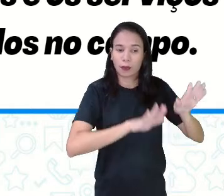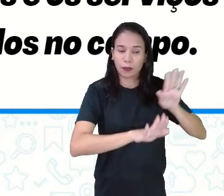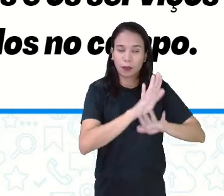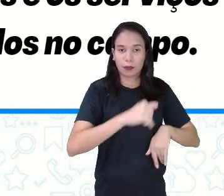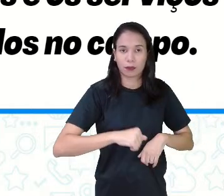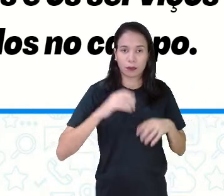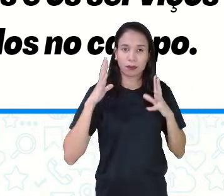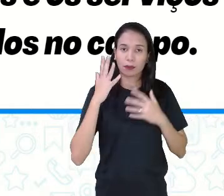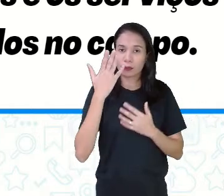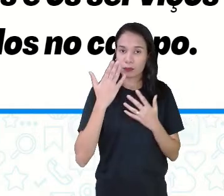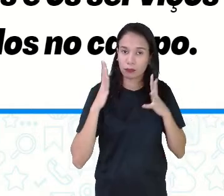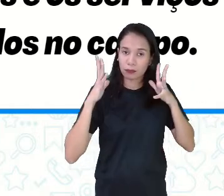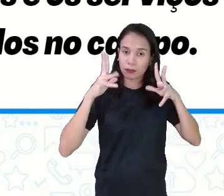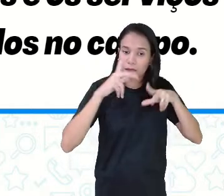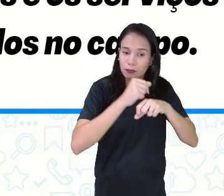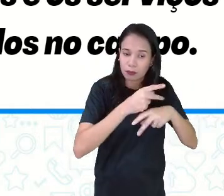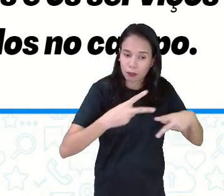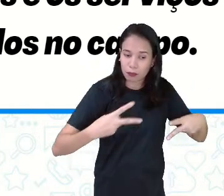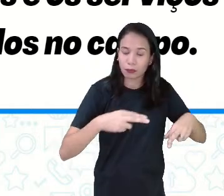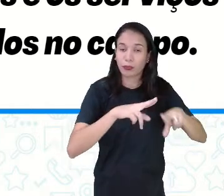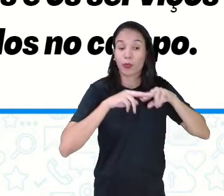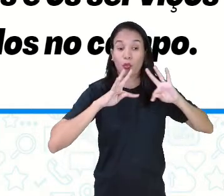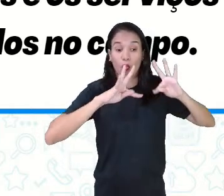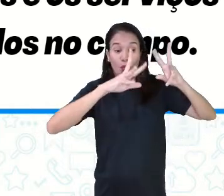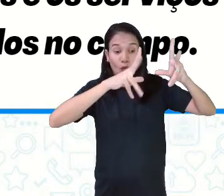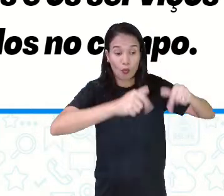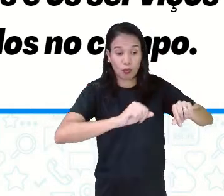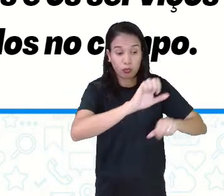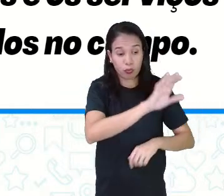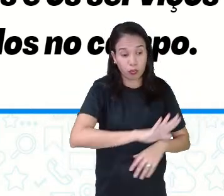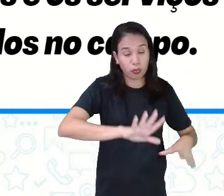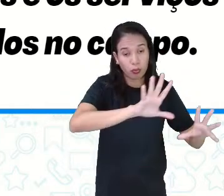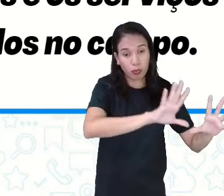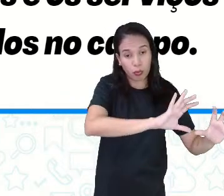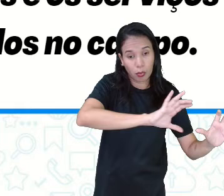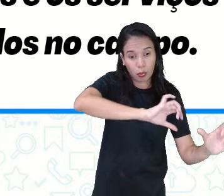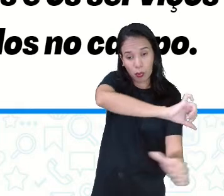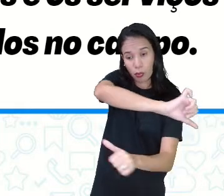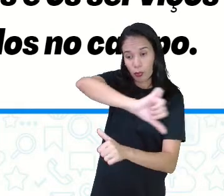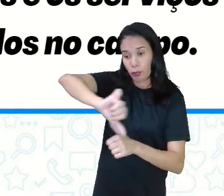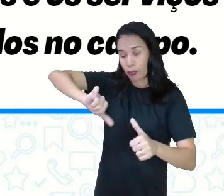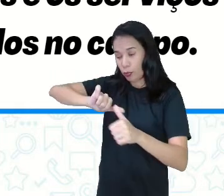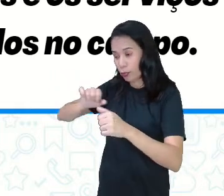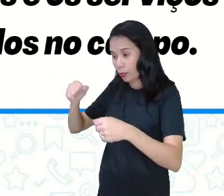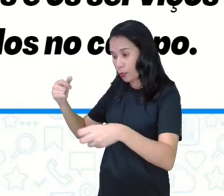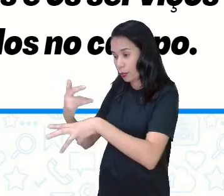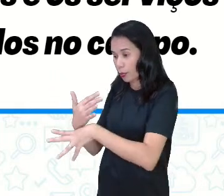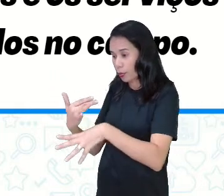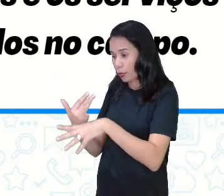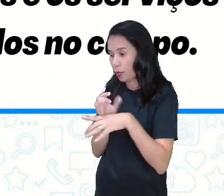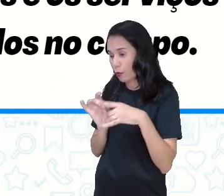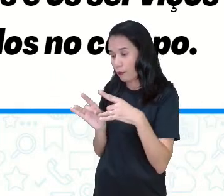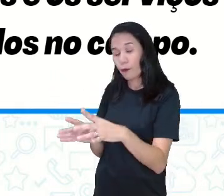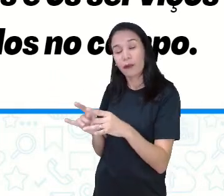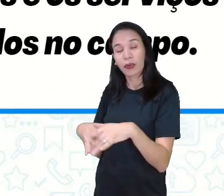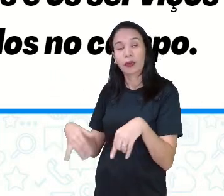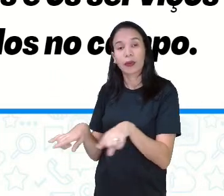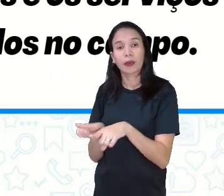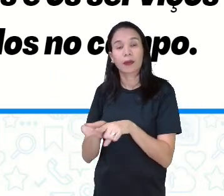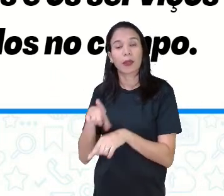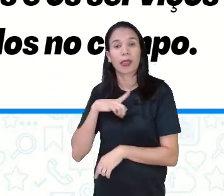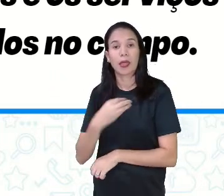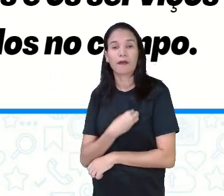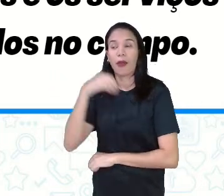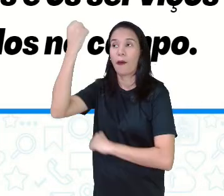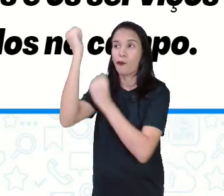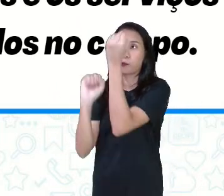de animais. Por isso, tudo isso, ao ser transformado na cidade, a indústria